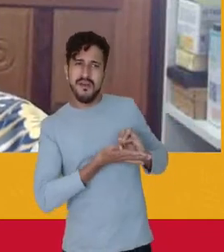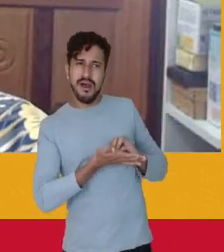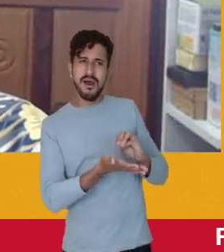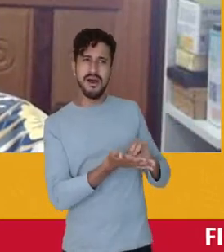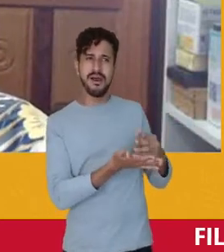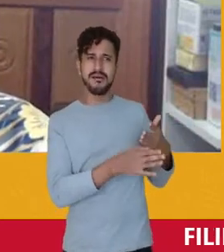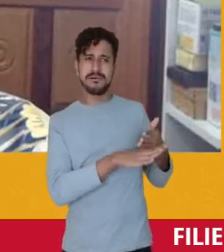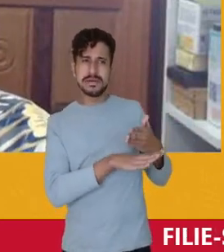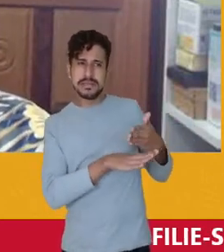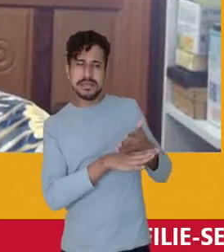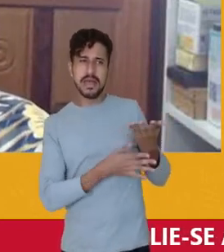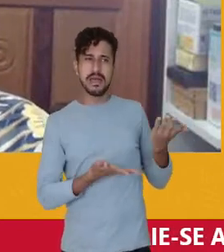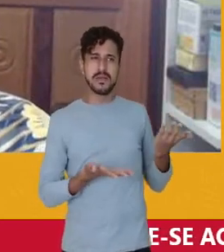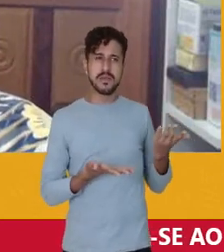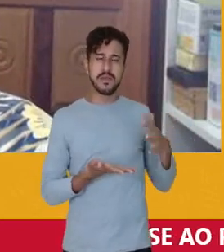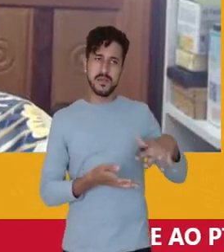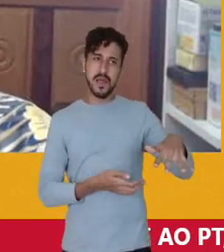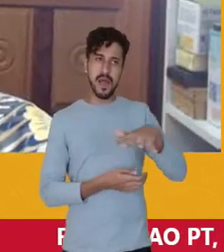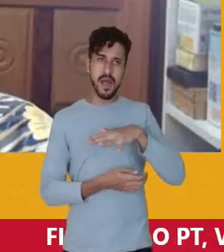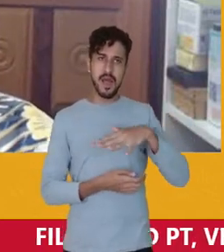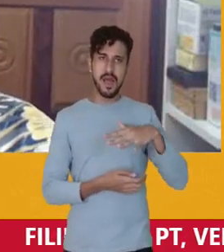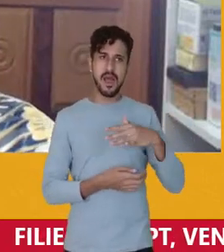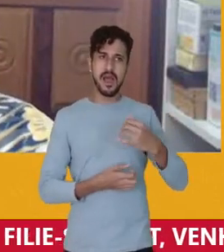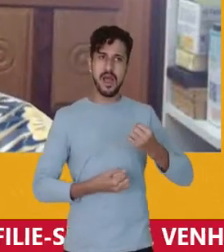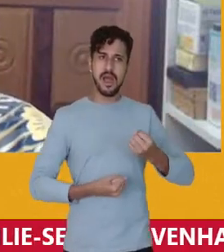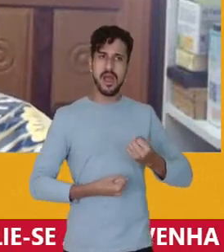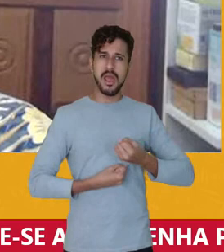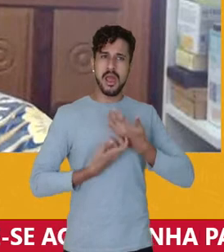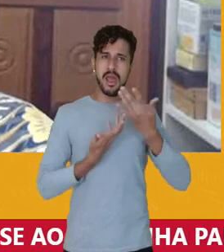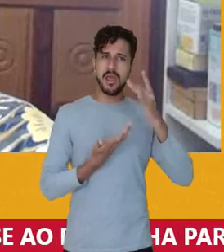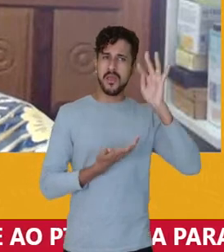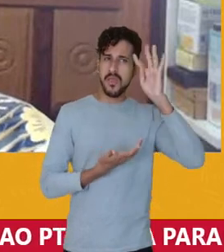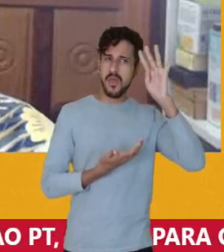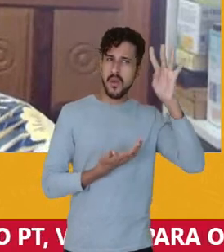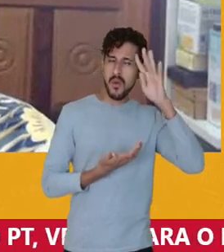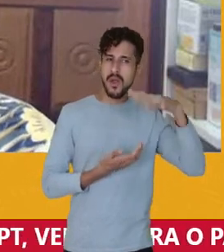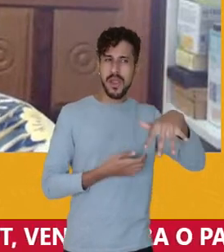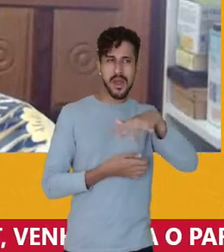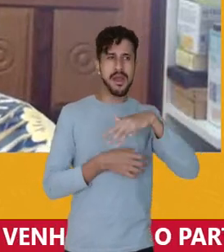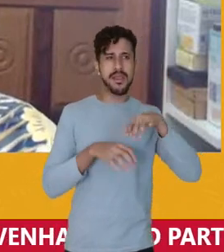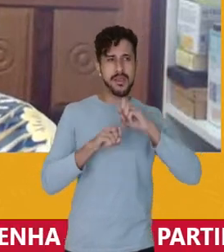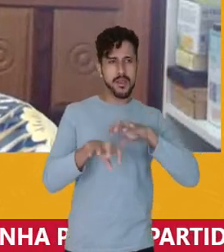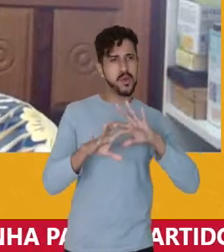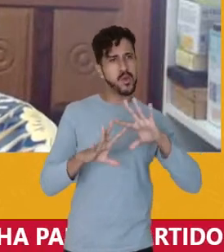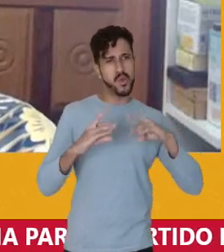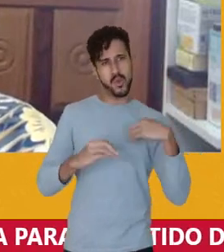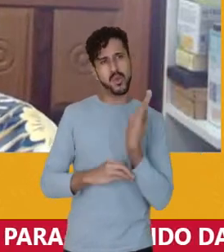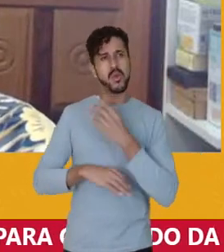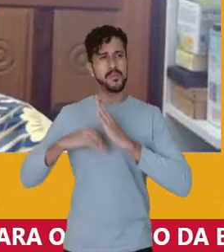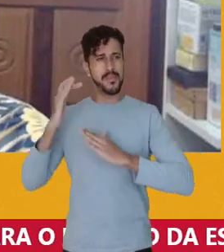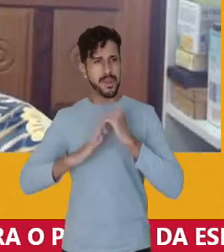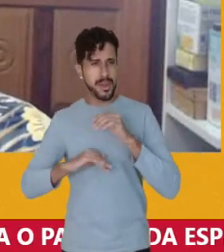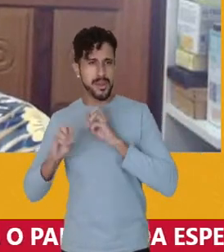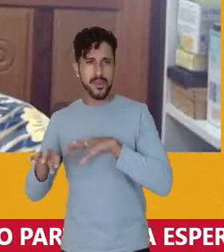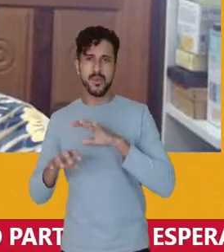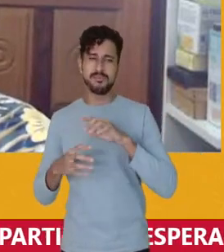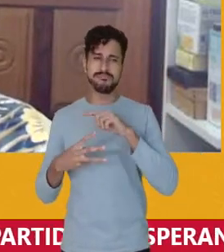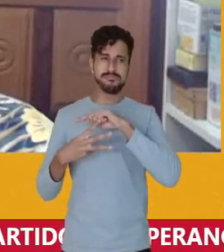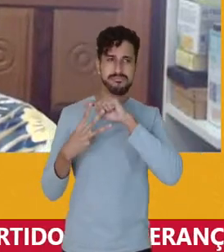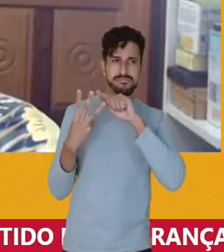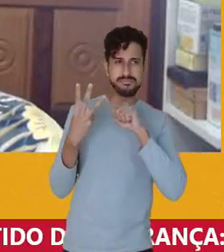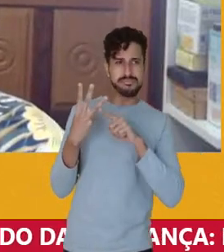e emergência no campo da produção teórica da educação, né? Nós todas somos educadoras aqui